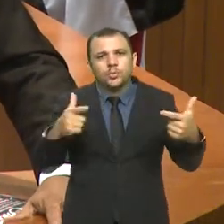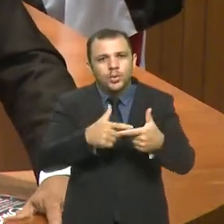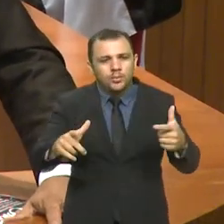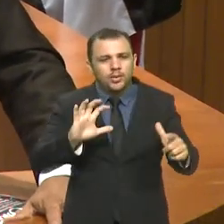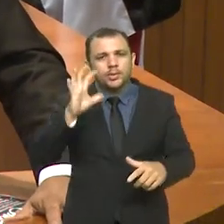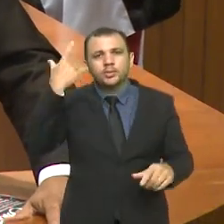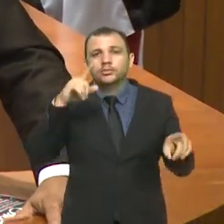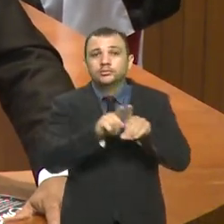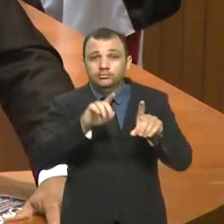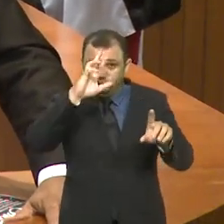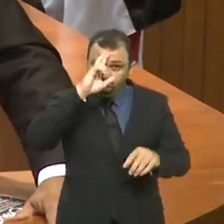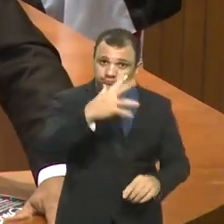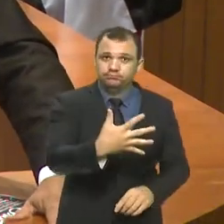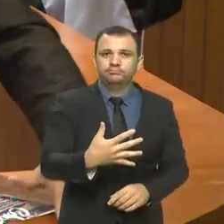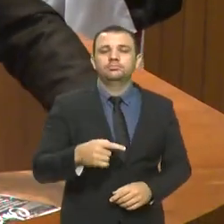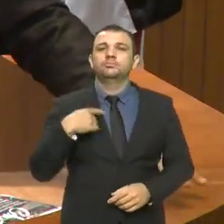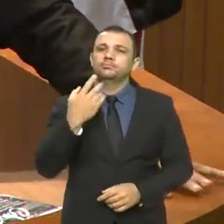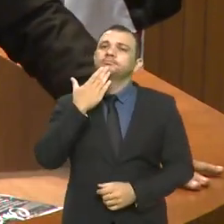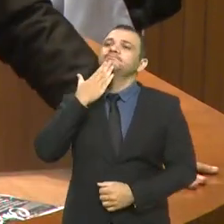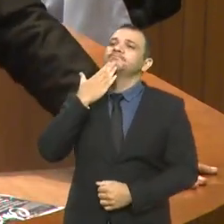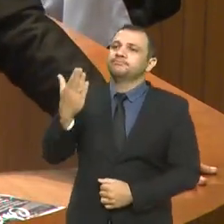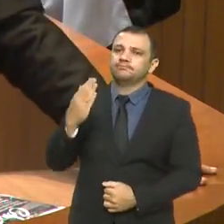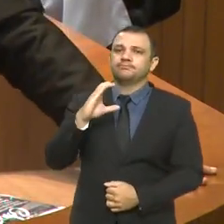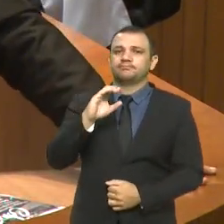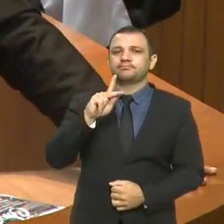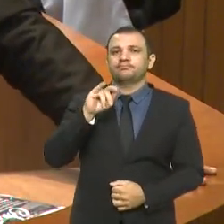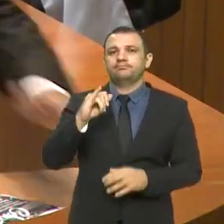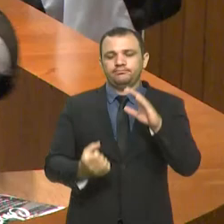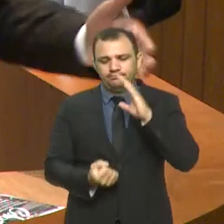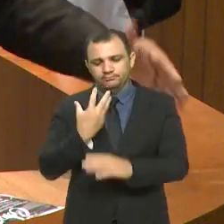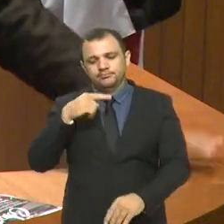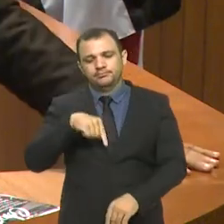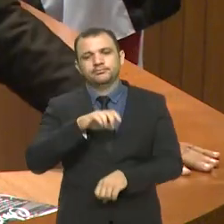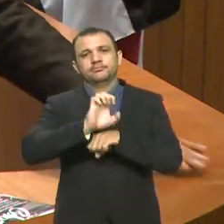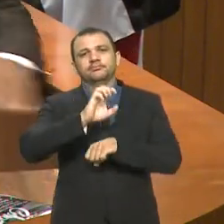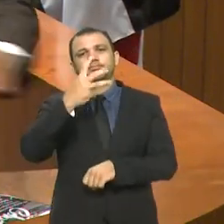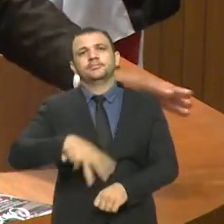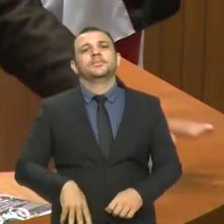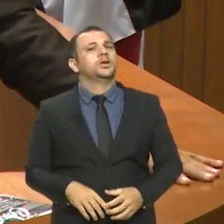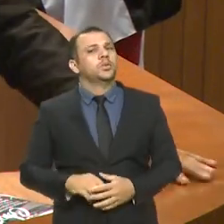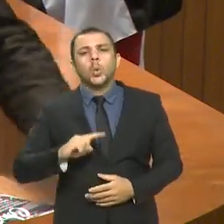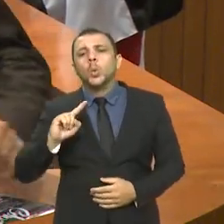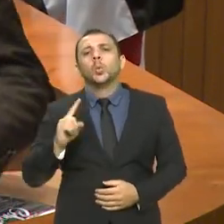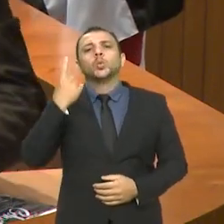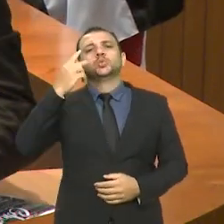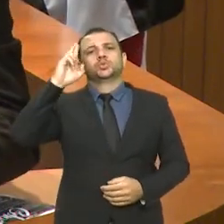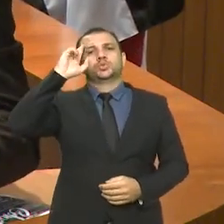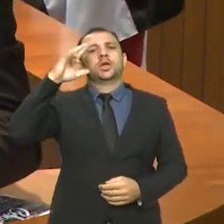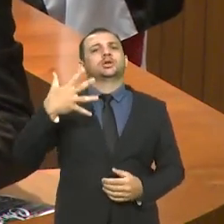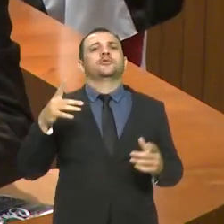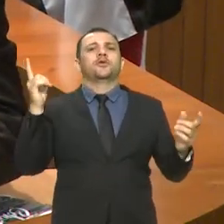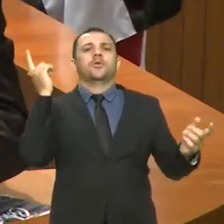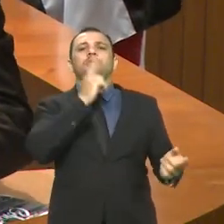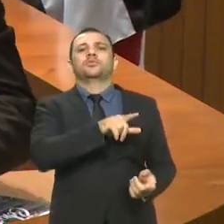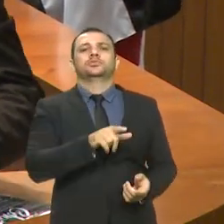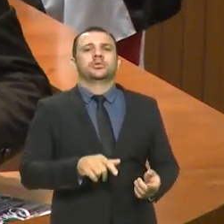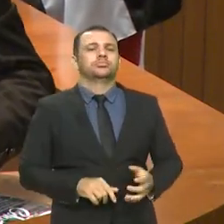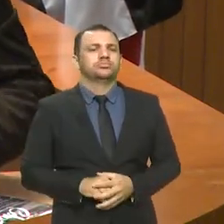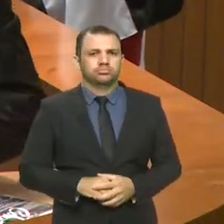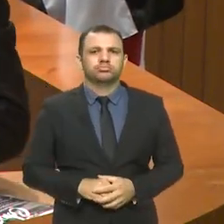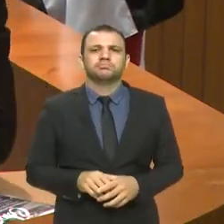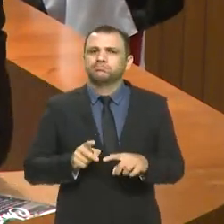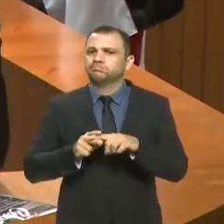solicitar a CPI do Ferribolt no estado do Maranhão. É a única forma, é a única saída para poder